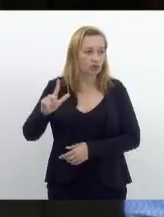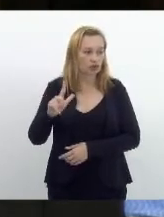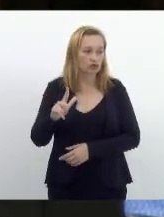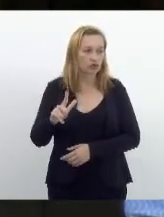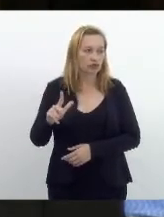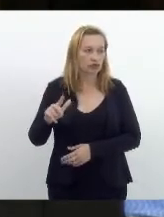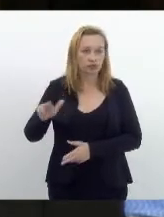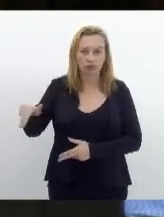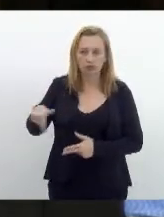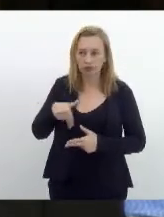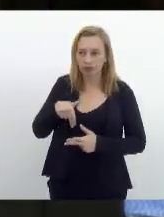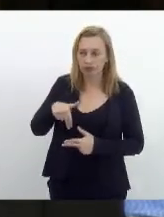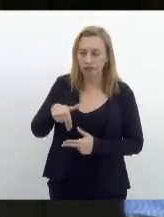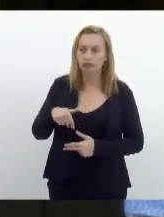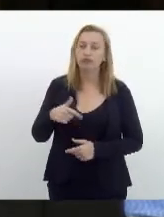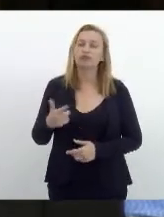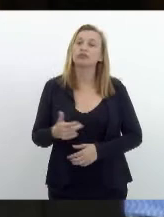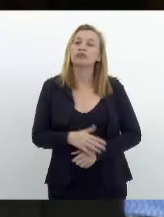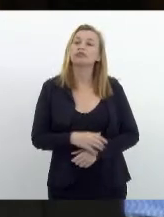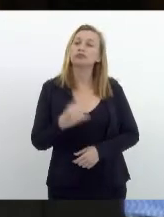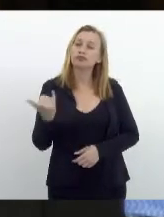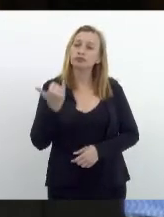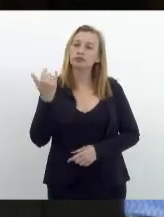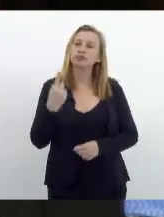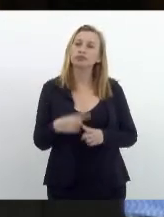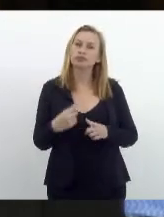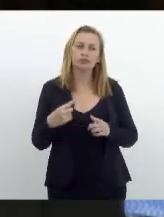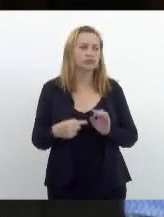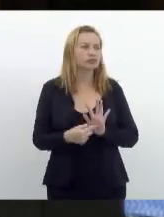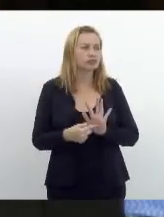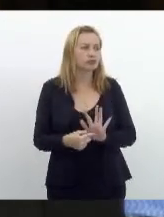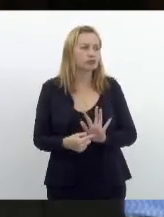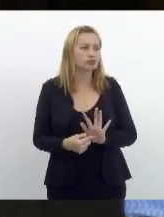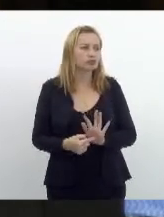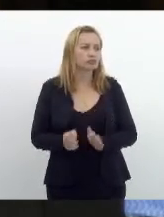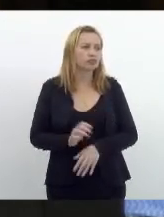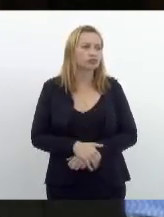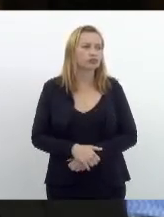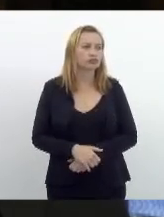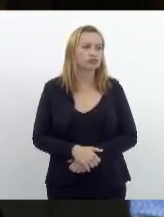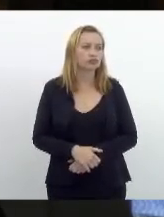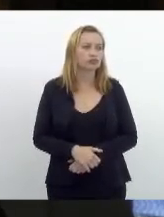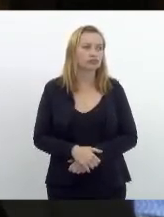tribuna. É muito importante porque ele vai reafirmando